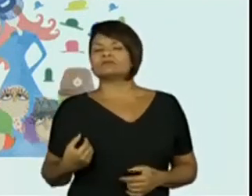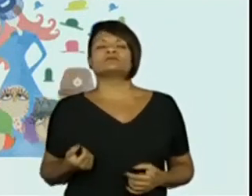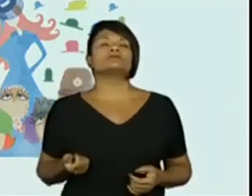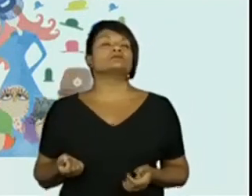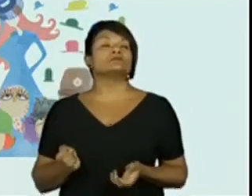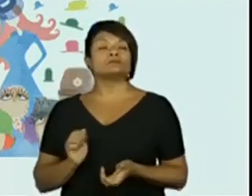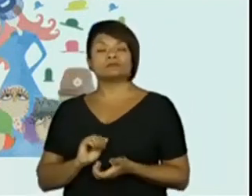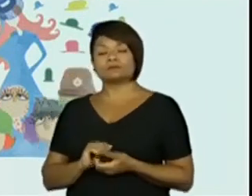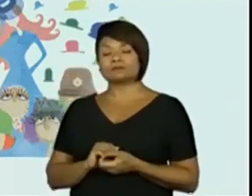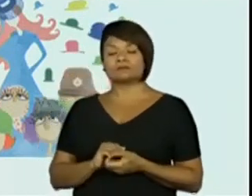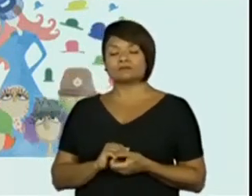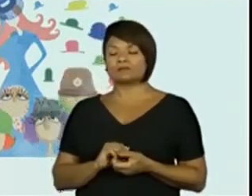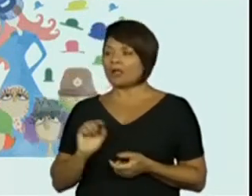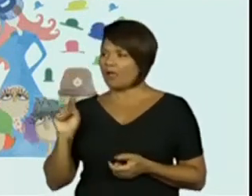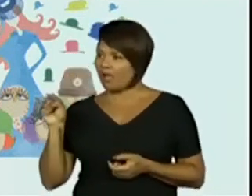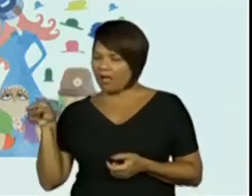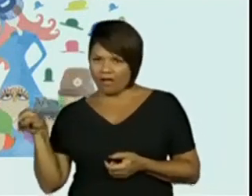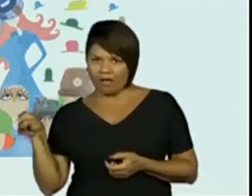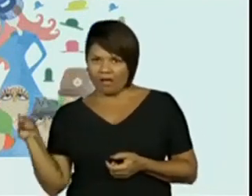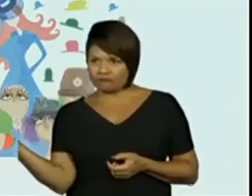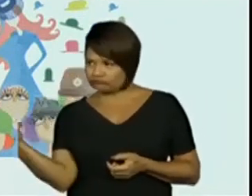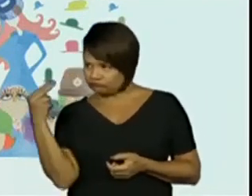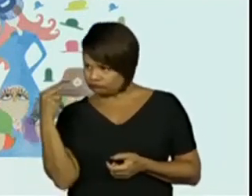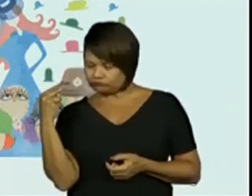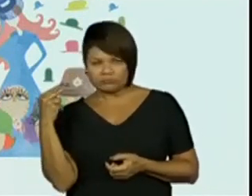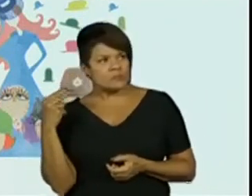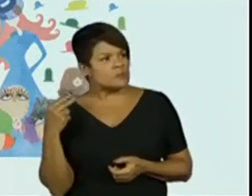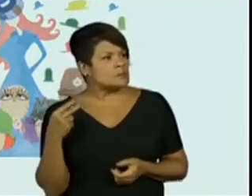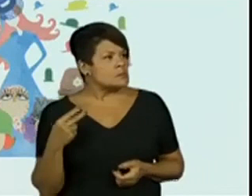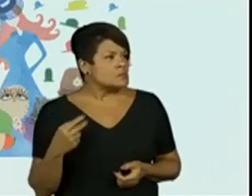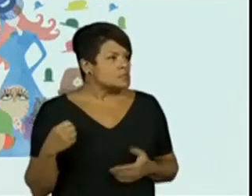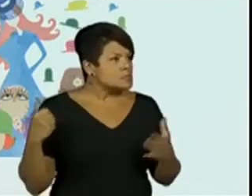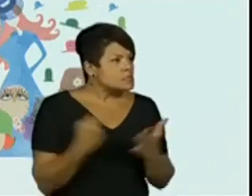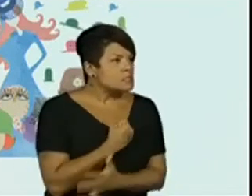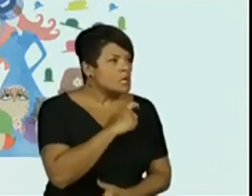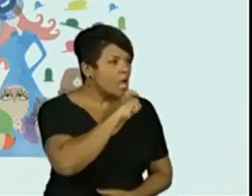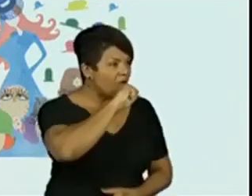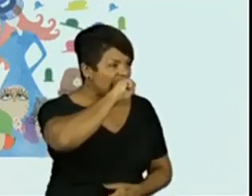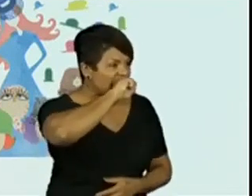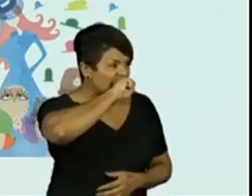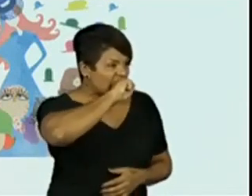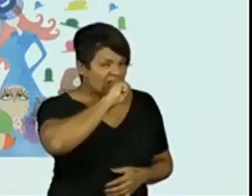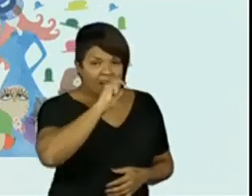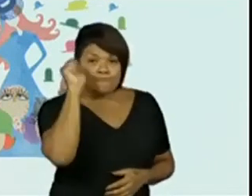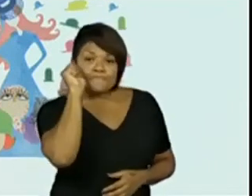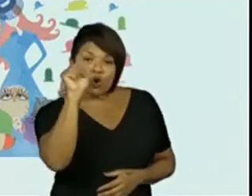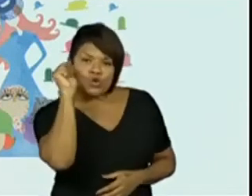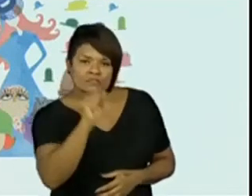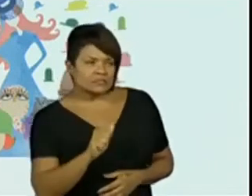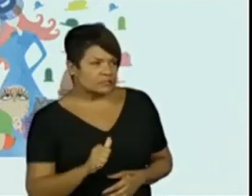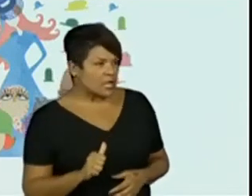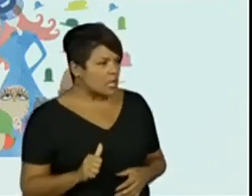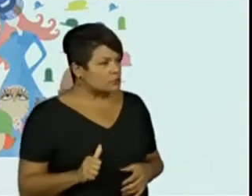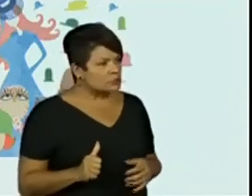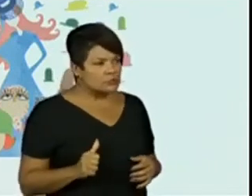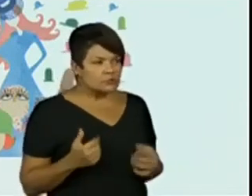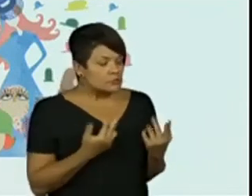inveja era das moças. Todas queriam ser iguais a ela e sempre a imitavam em